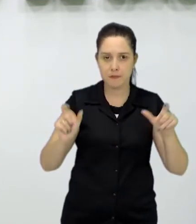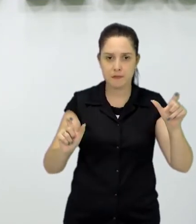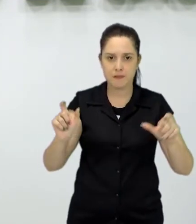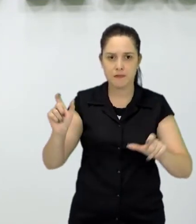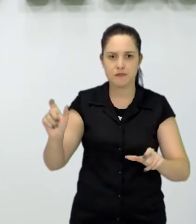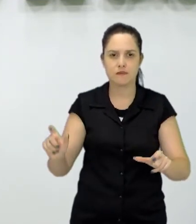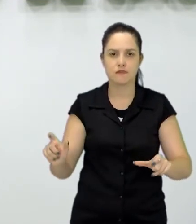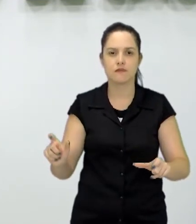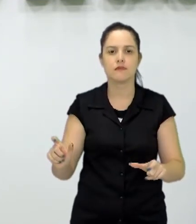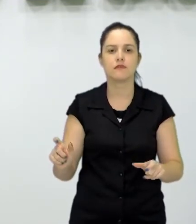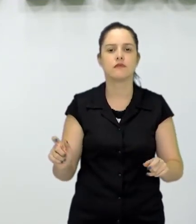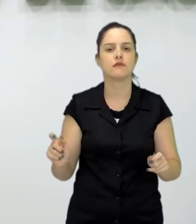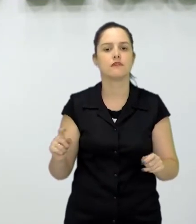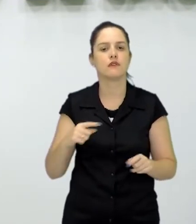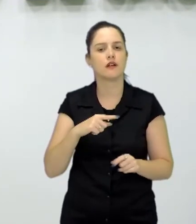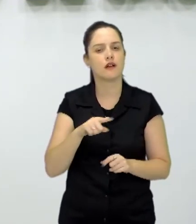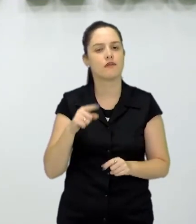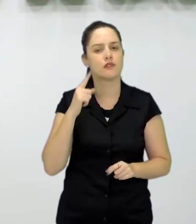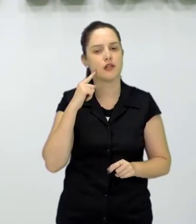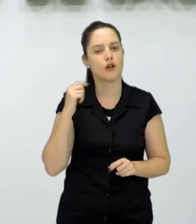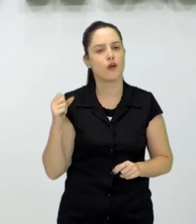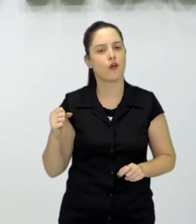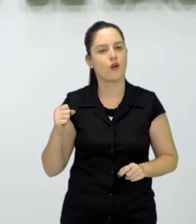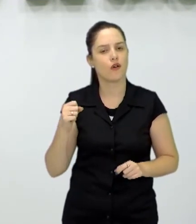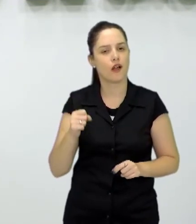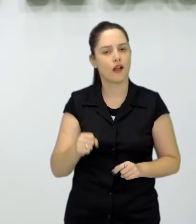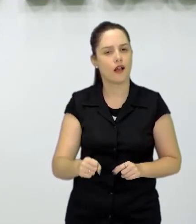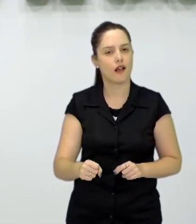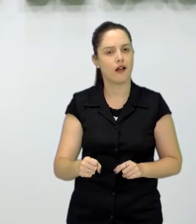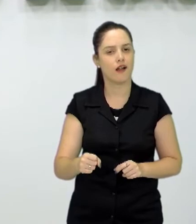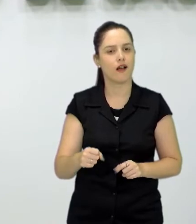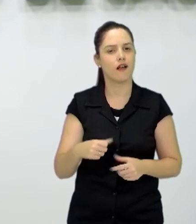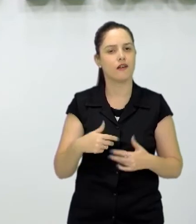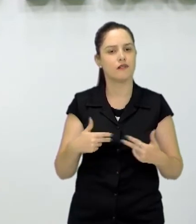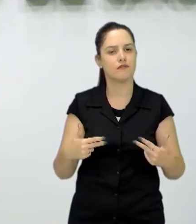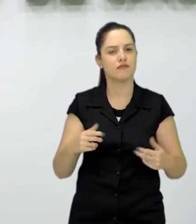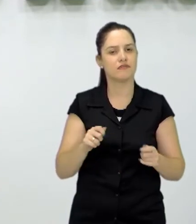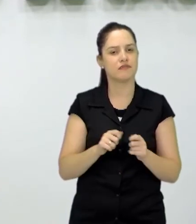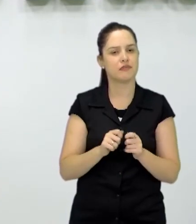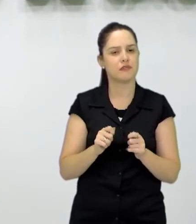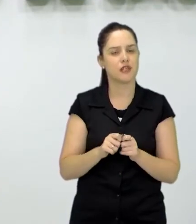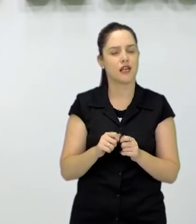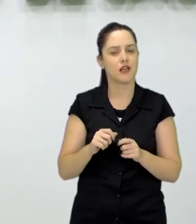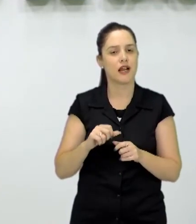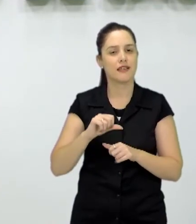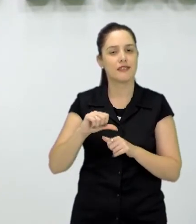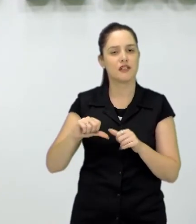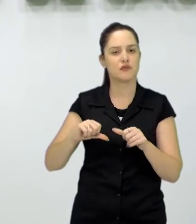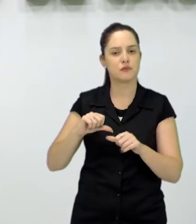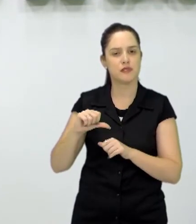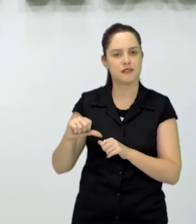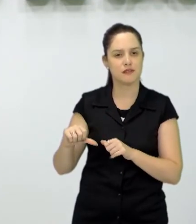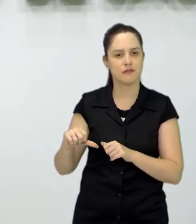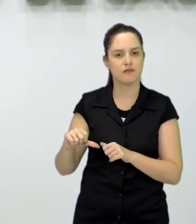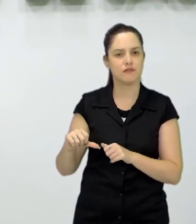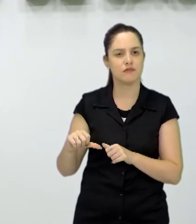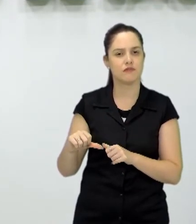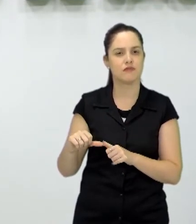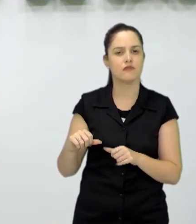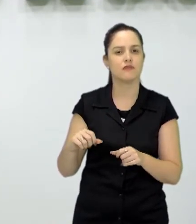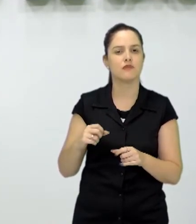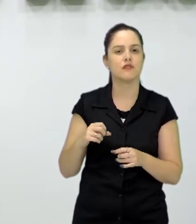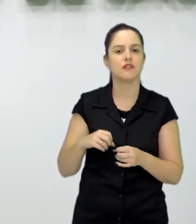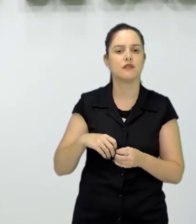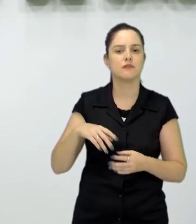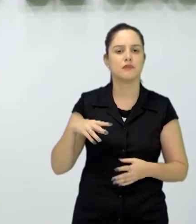Renascença. Aí você colocava lá a sua cara, né, tirava a foto e ele fazia a transformação. Porém, ele não respeitava o tom